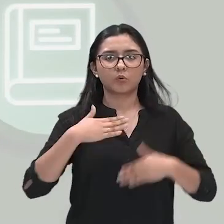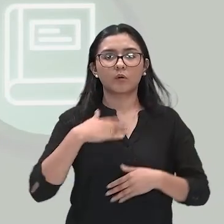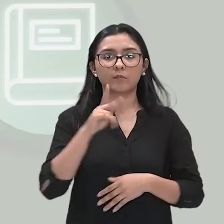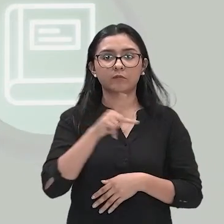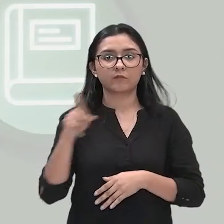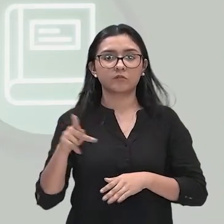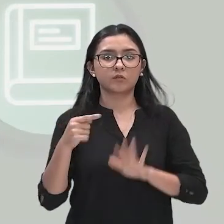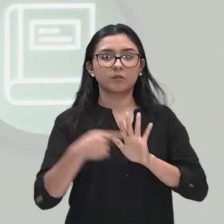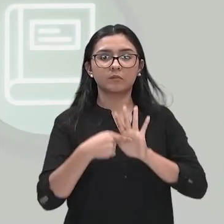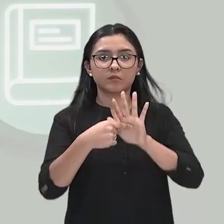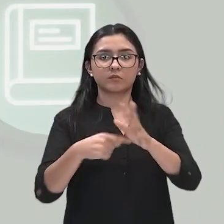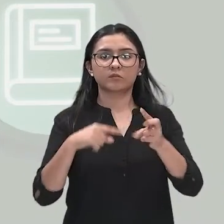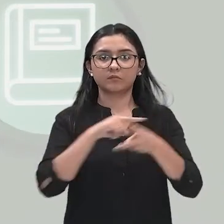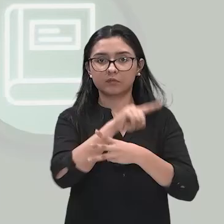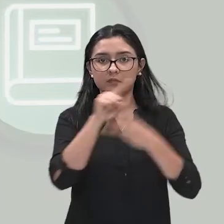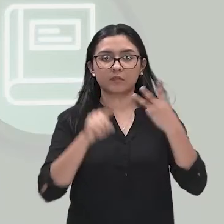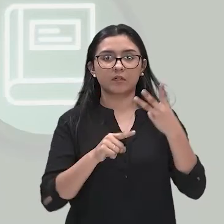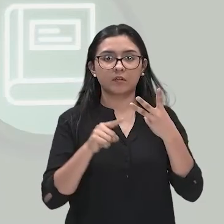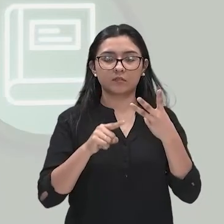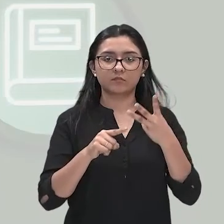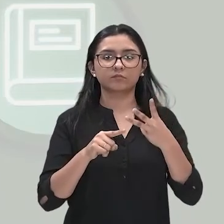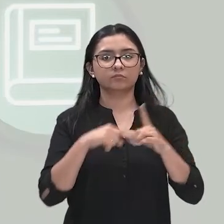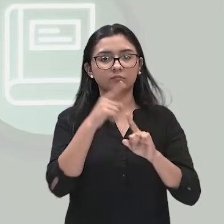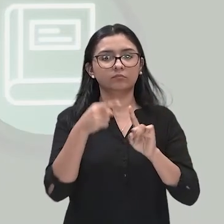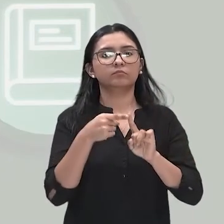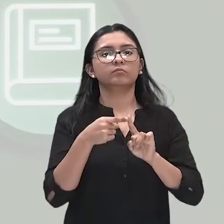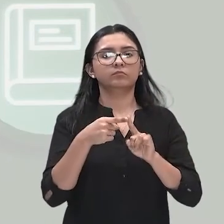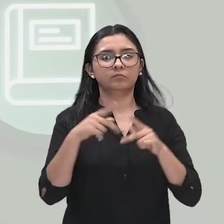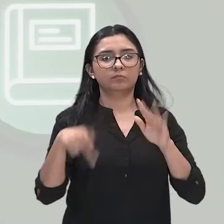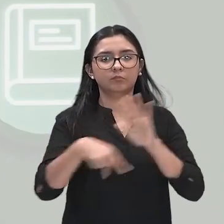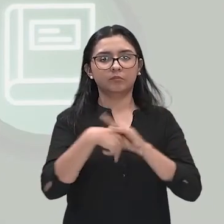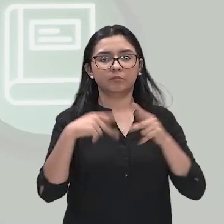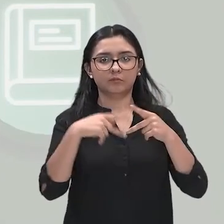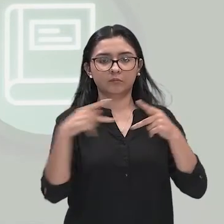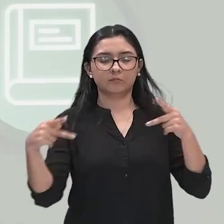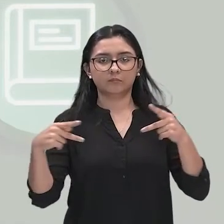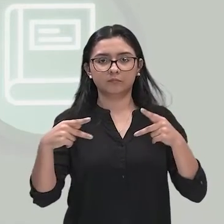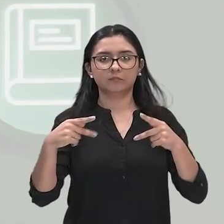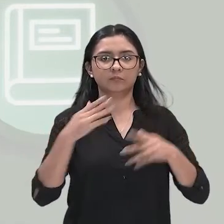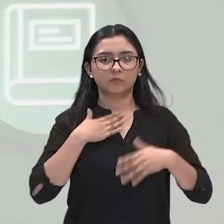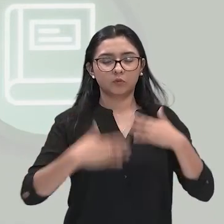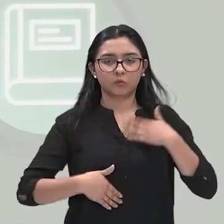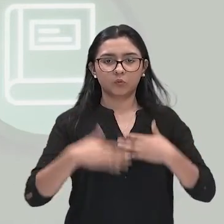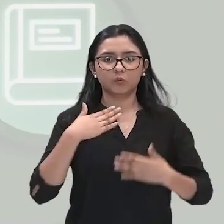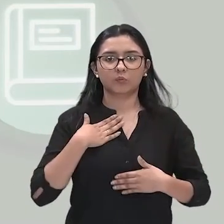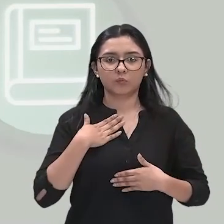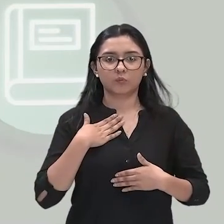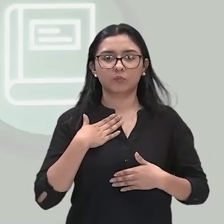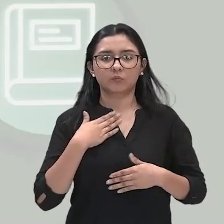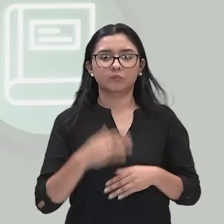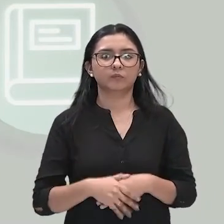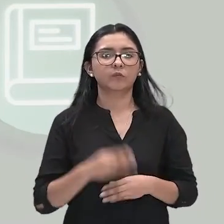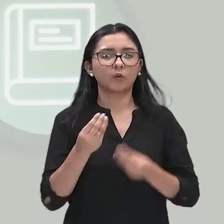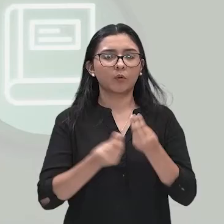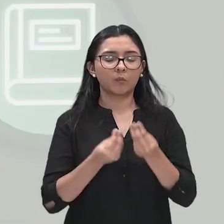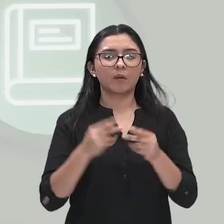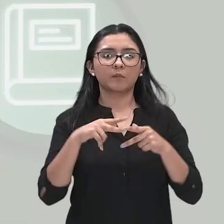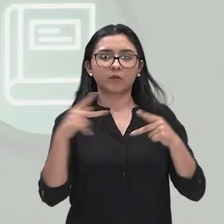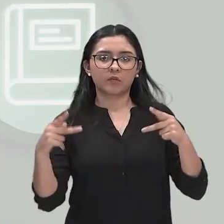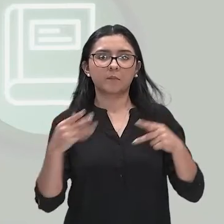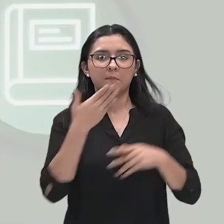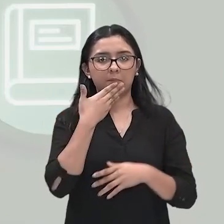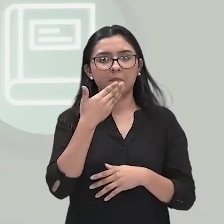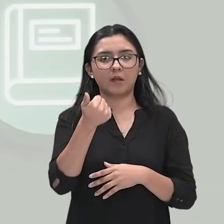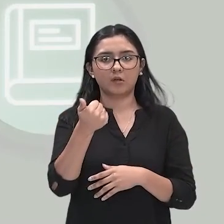apresentou 3 funções bem legais, né, da presença da proteína na nossa, como, né, que a presença da proteína